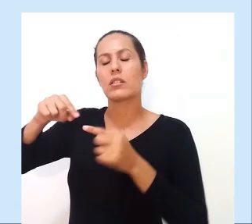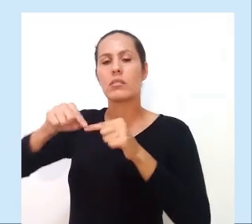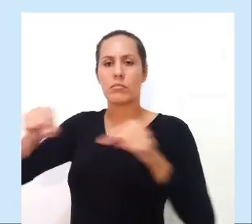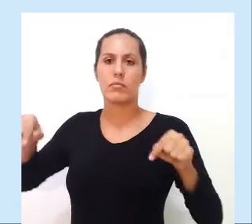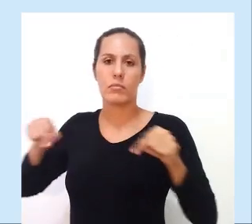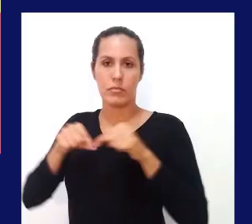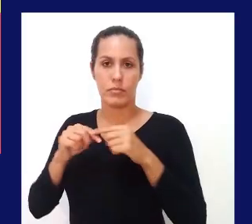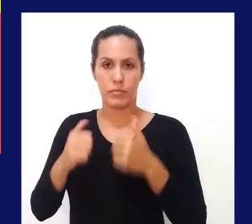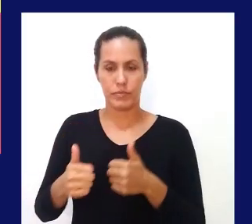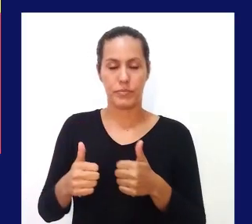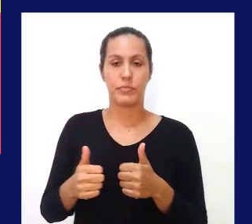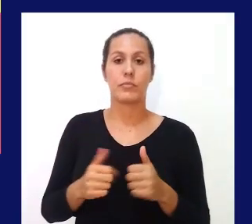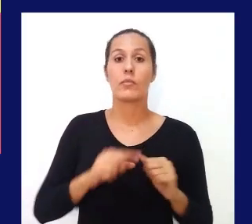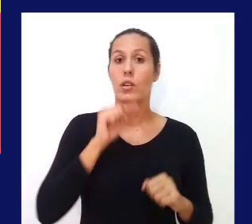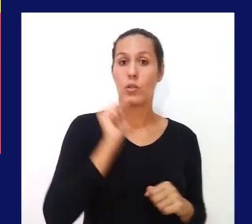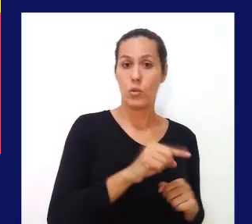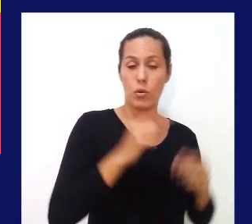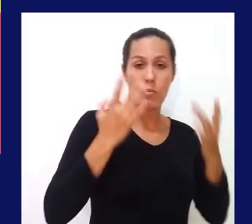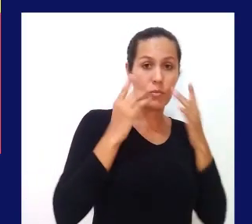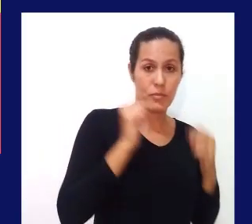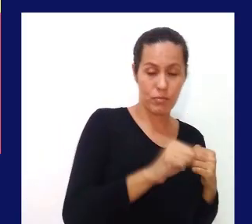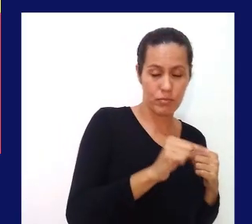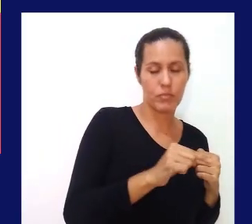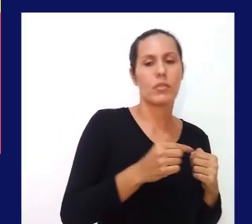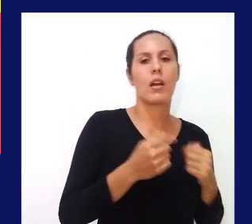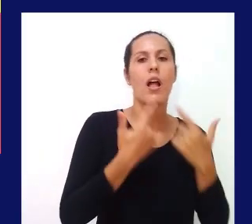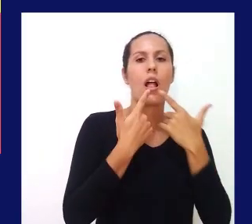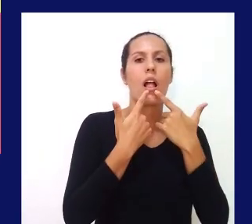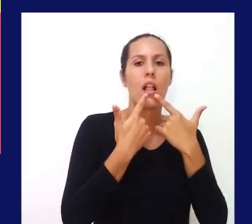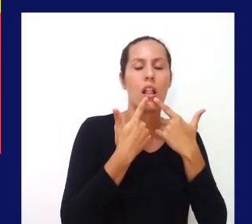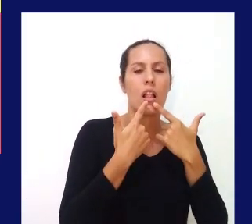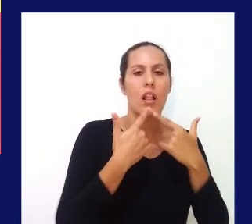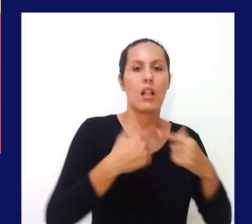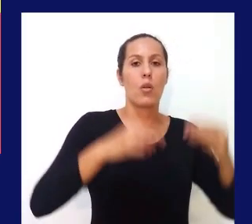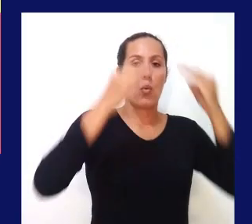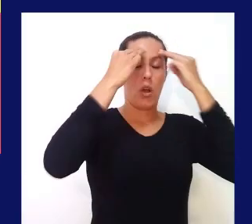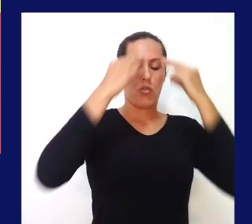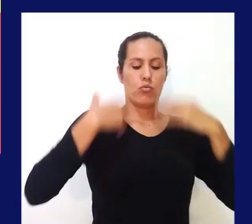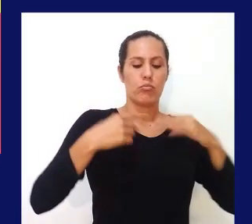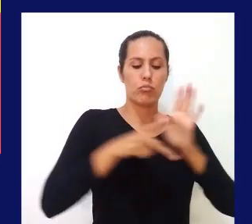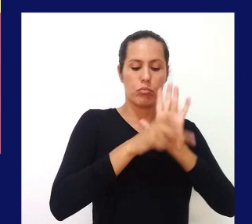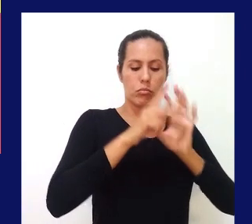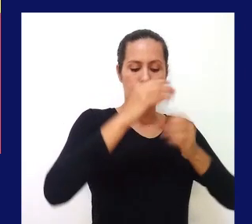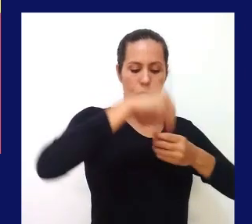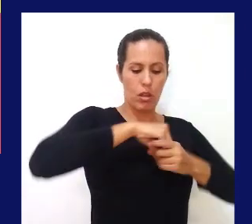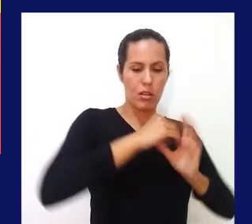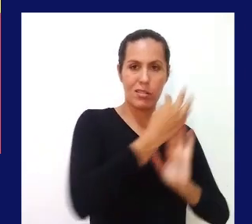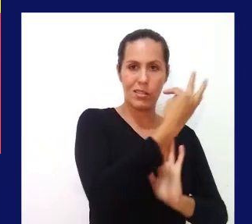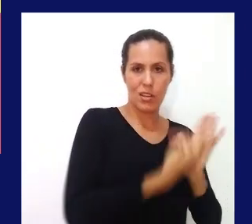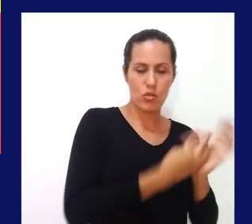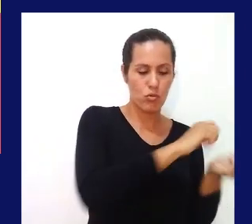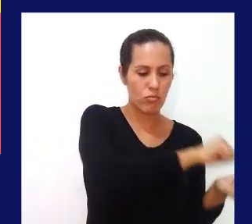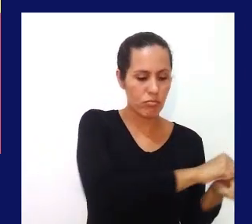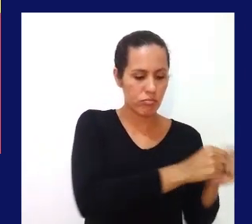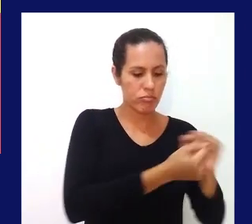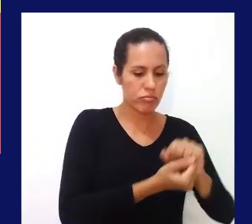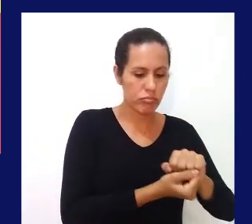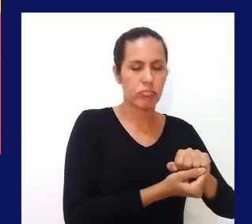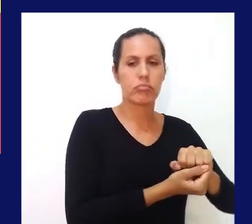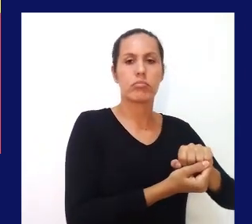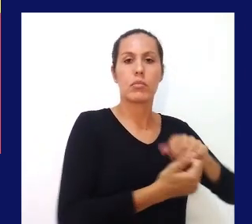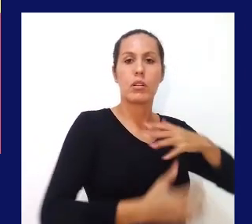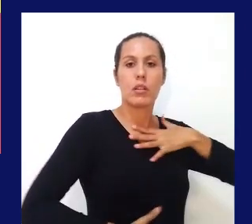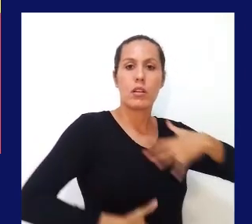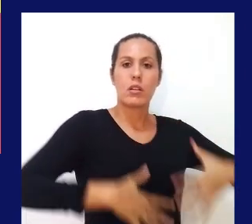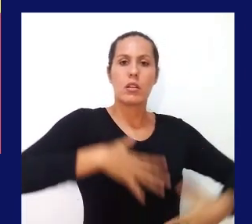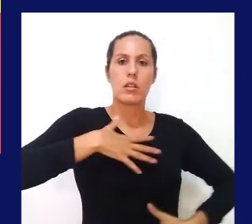começar com a dança teatral. Então, a dança teatral unifica o elemento da linguagem verbal, própria do teatro, o texto, a fala,